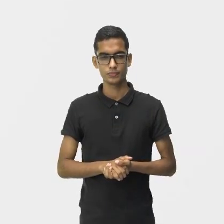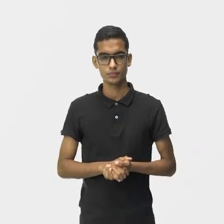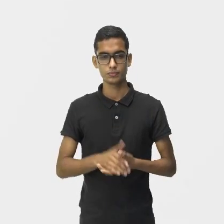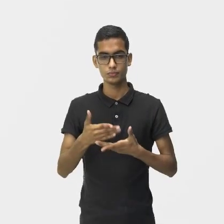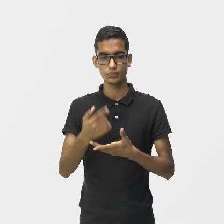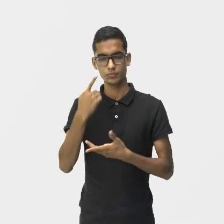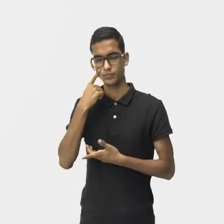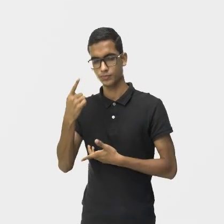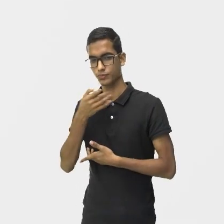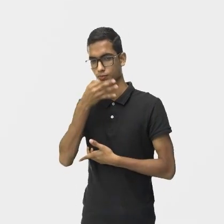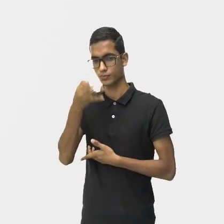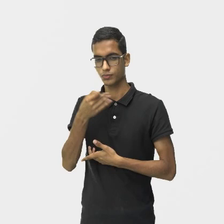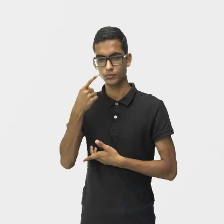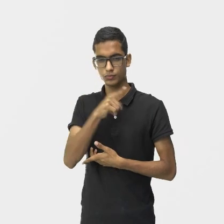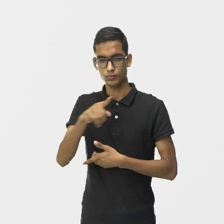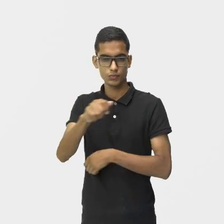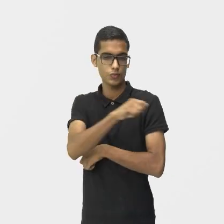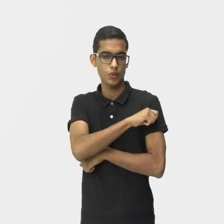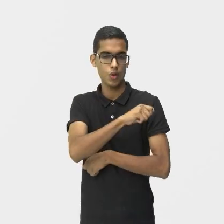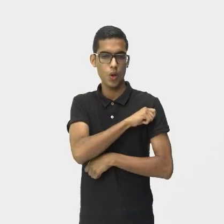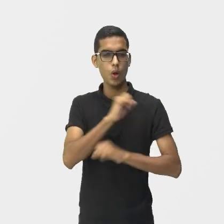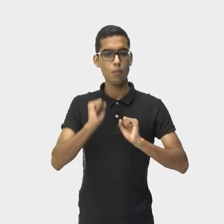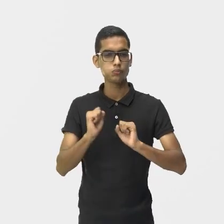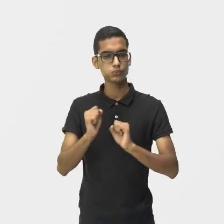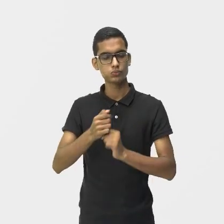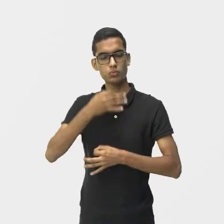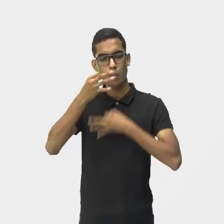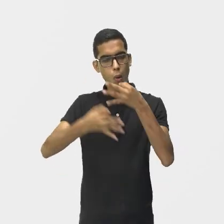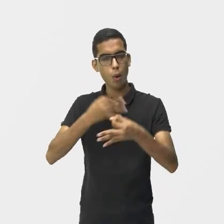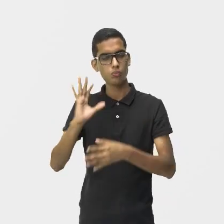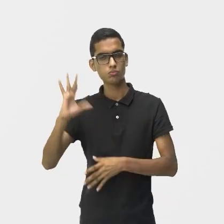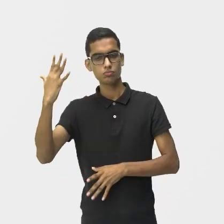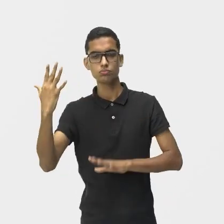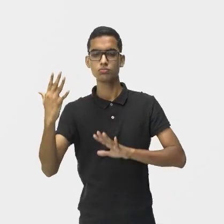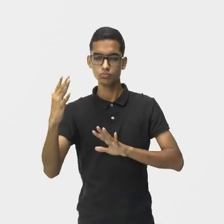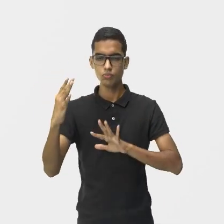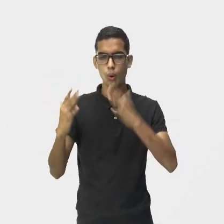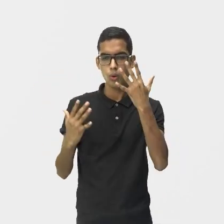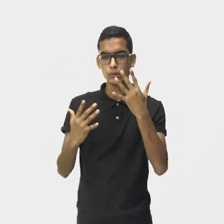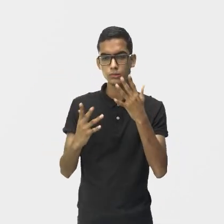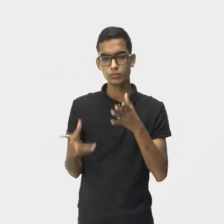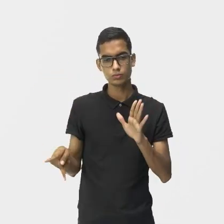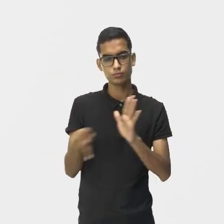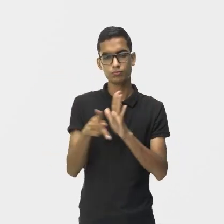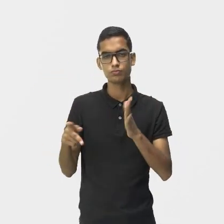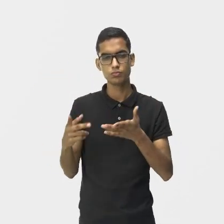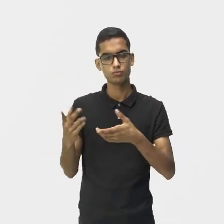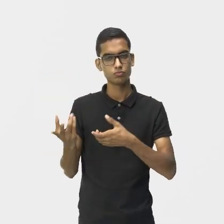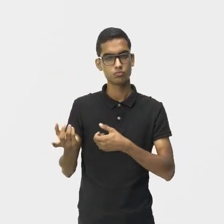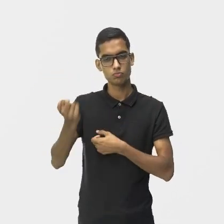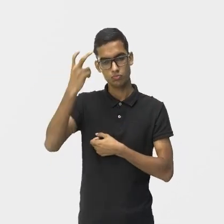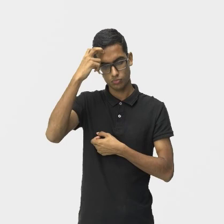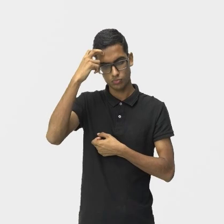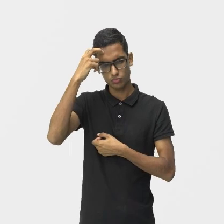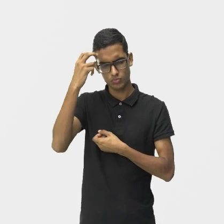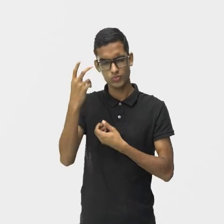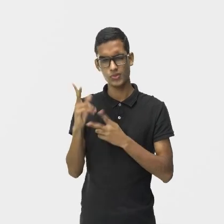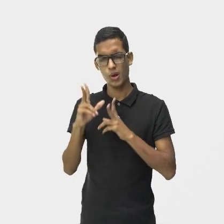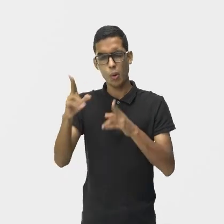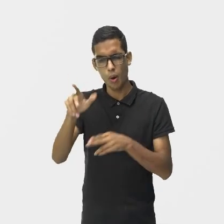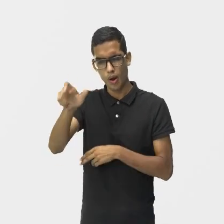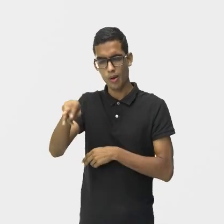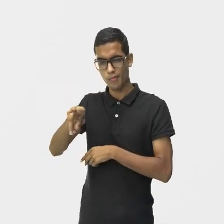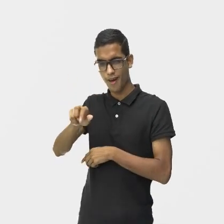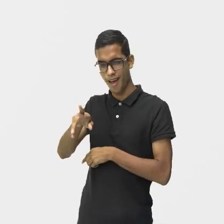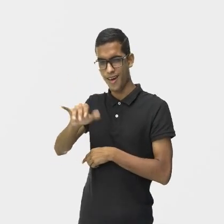para vocês que você, estudante, pode relatar sobre os acontecimentos culturais, como a Maria fez aí, em